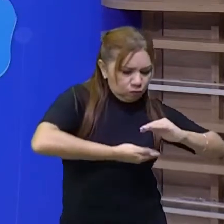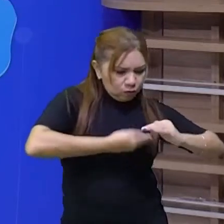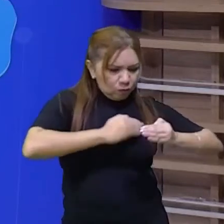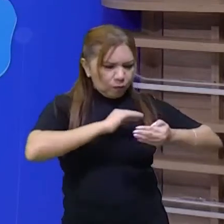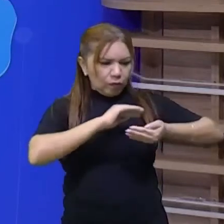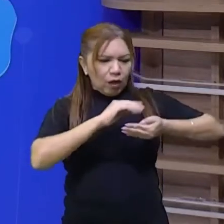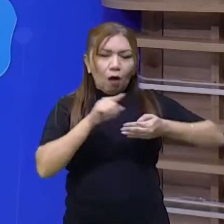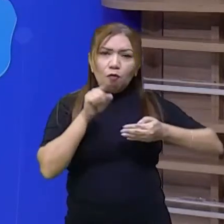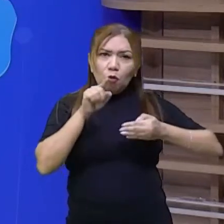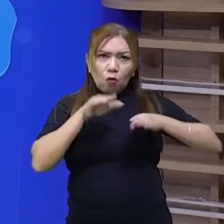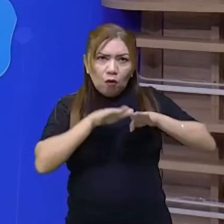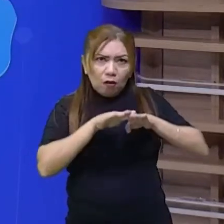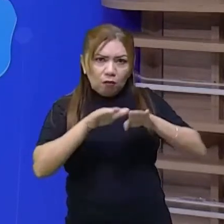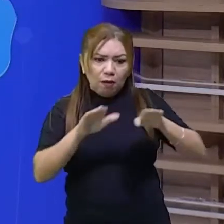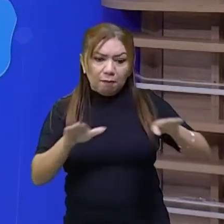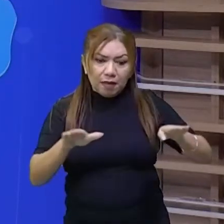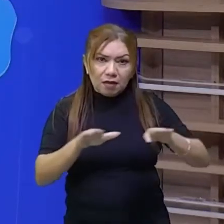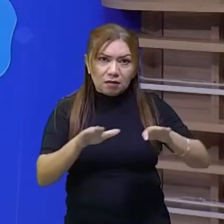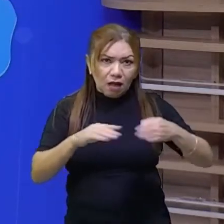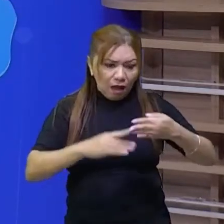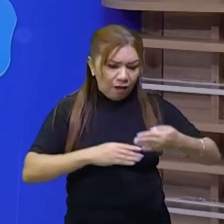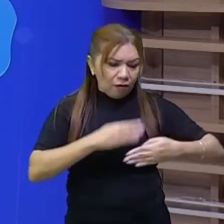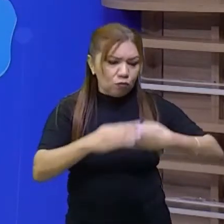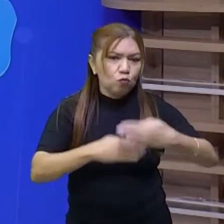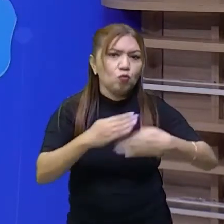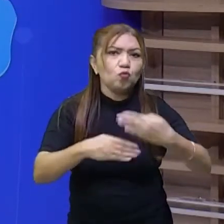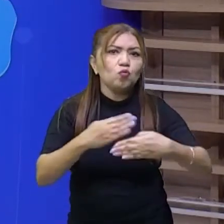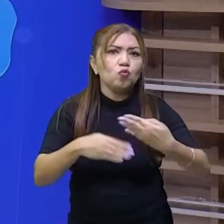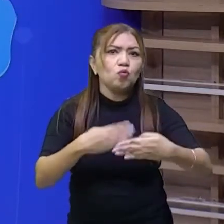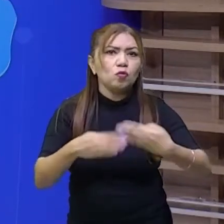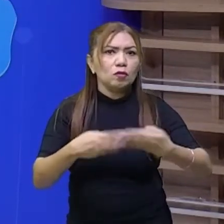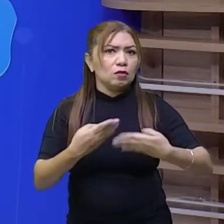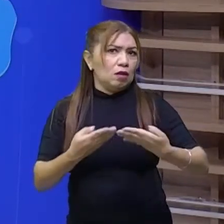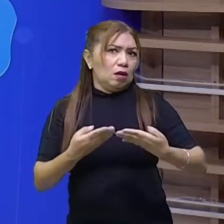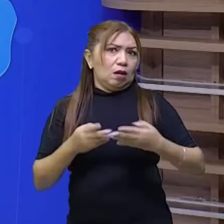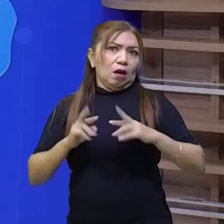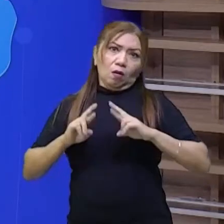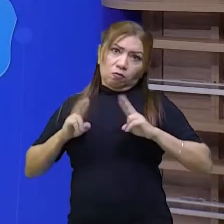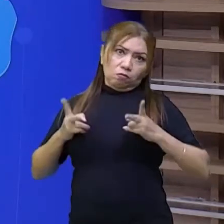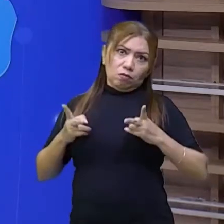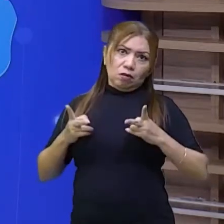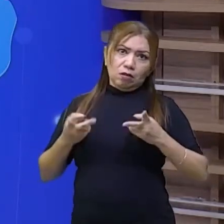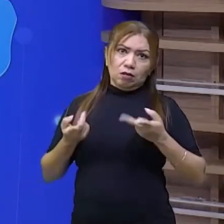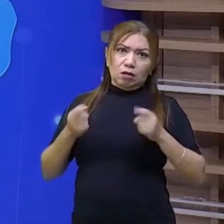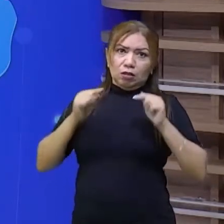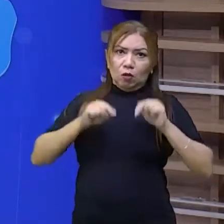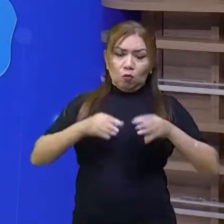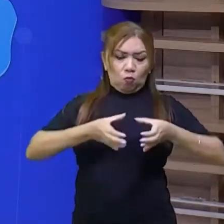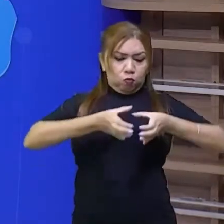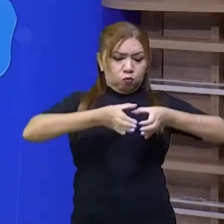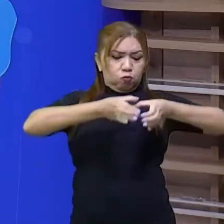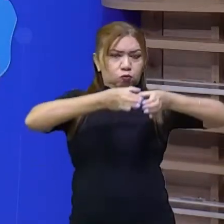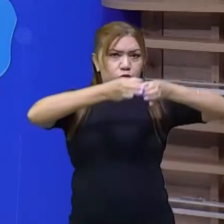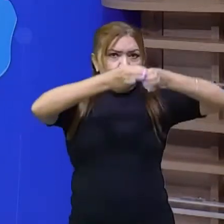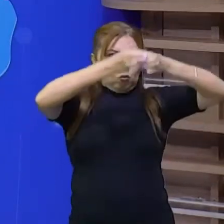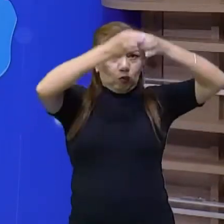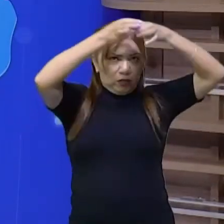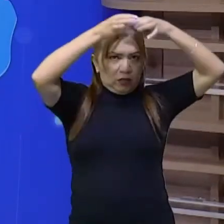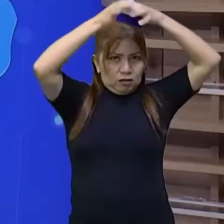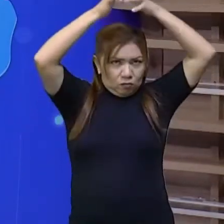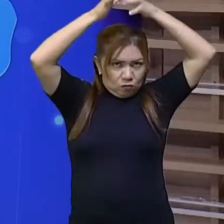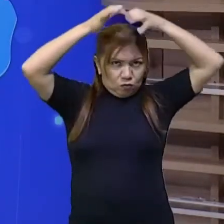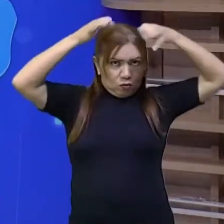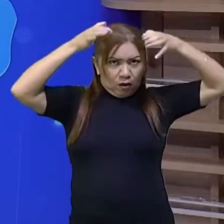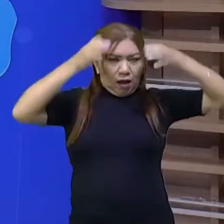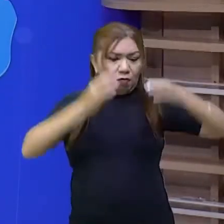começar a girar vai vai dar uma é pela geladinha um cone Se você pegar o cone aquele que você pegou lá eu